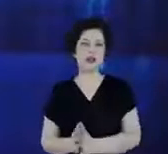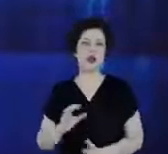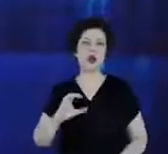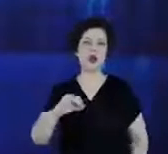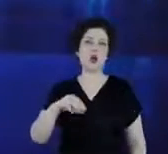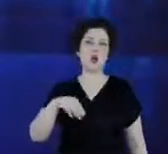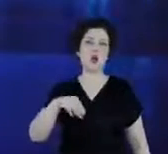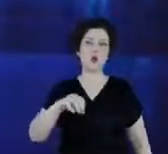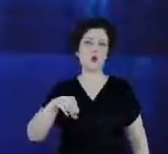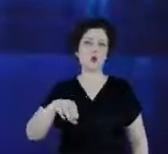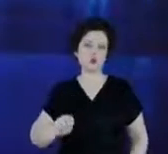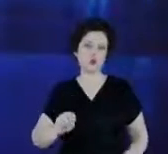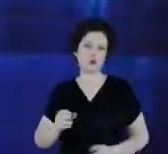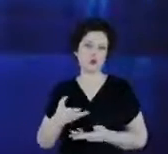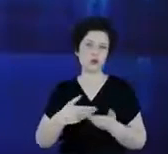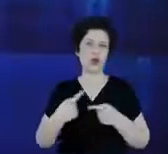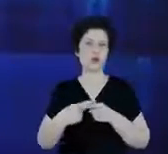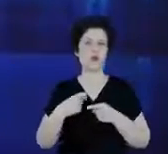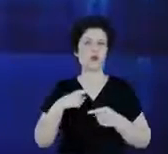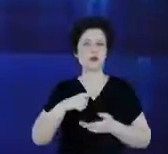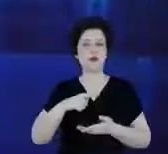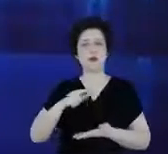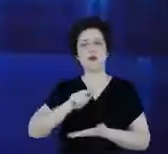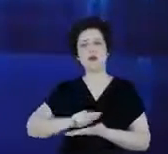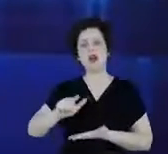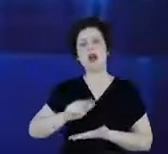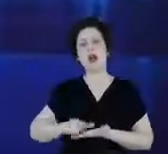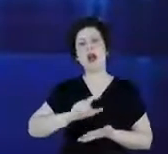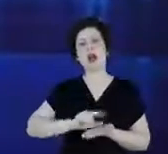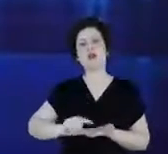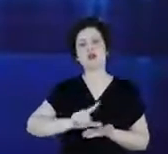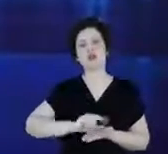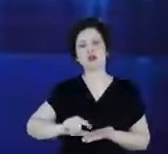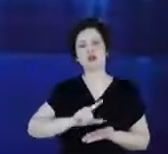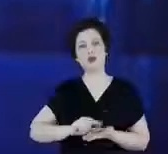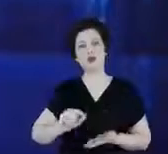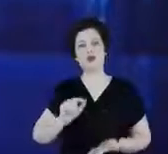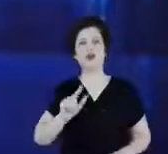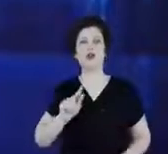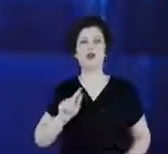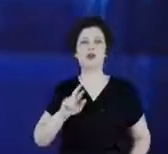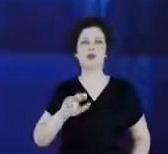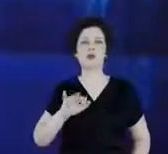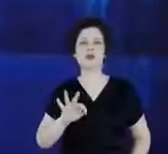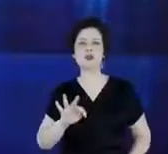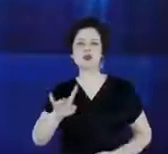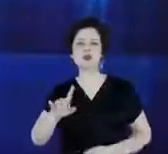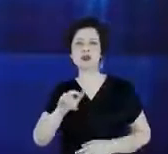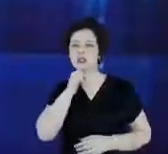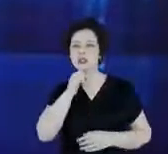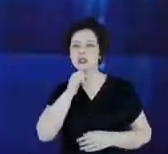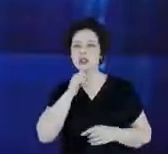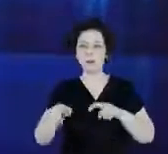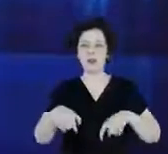Por causa do até Dom paper do economista chamado Gary hartle se você deixa uma pastagem livre para todo mundo usar que que vai